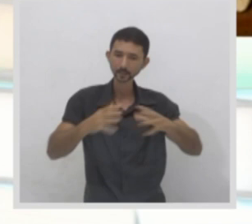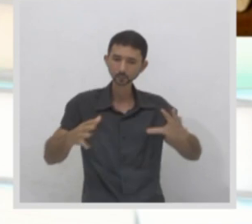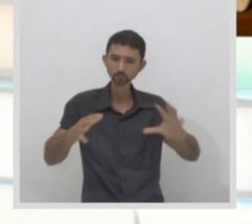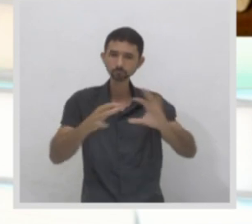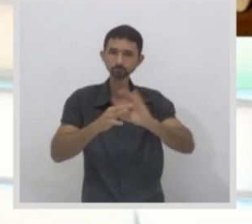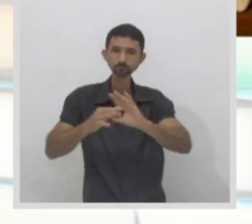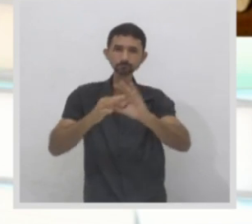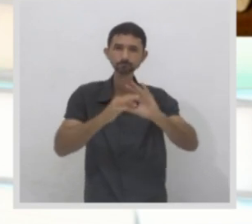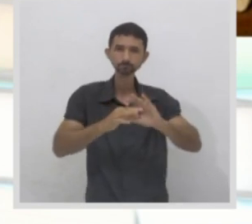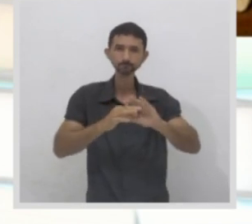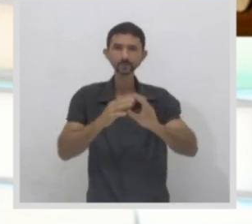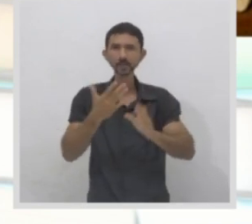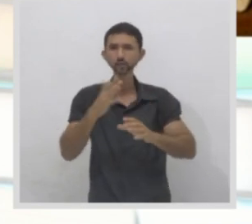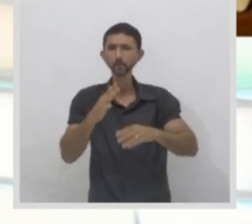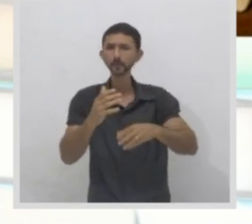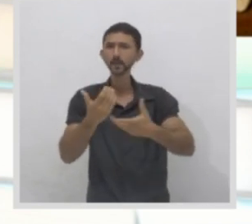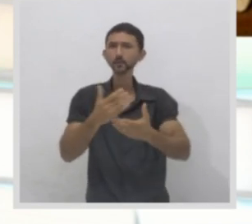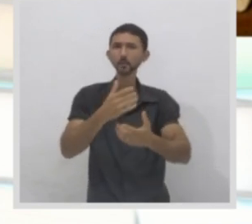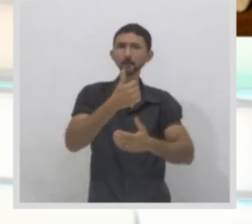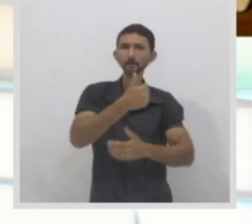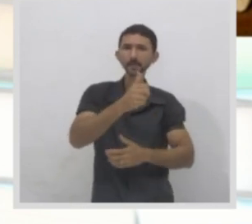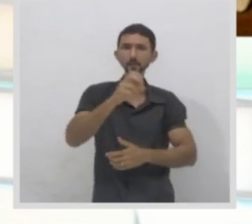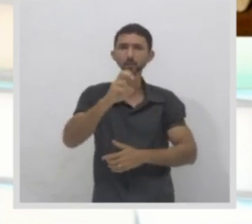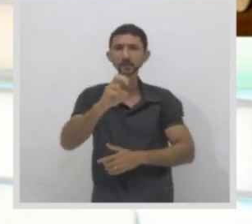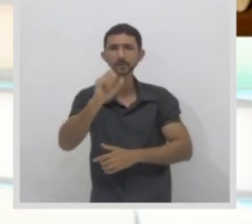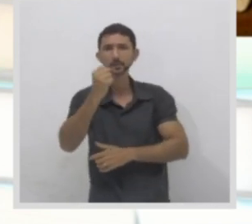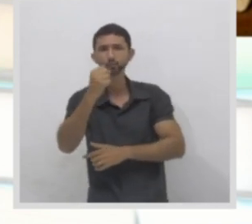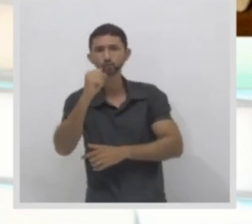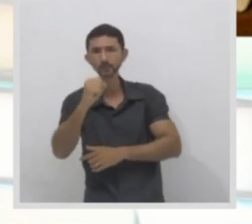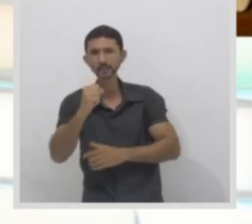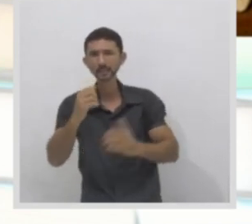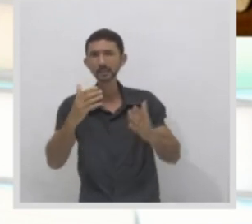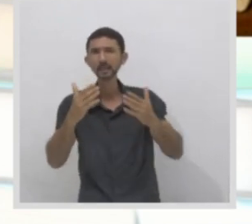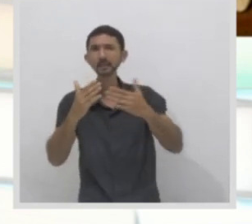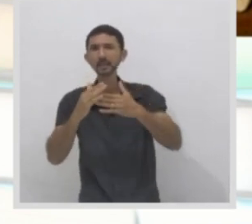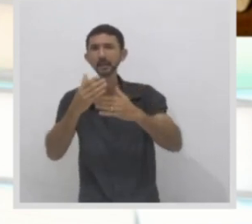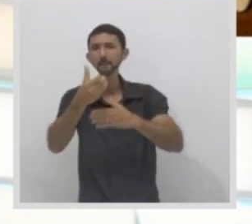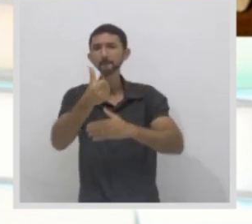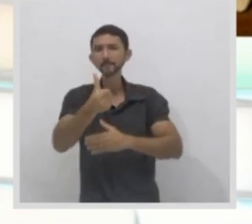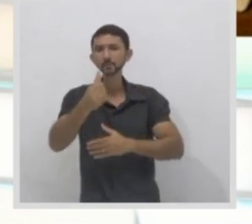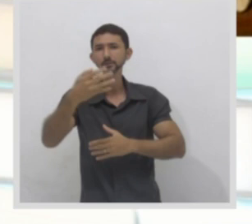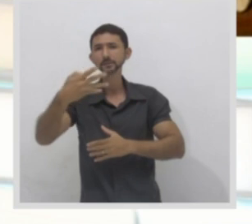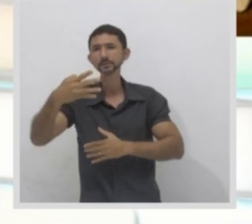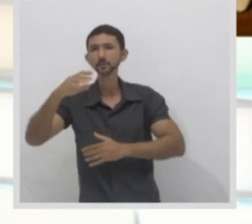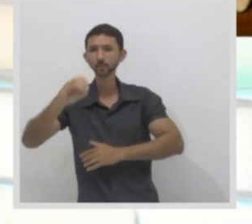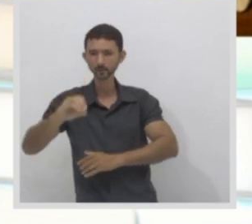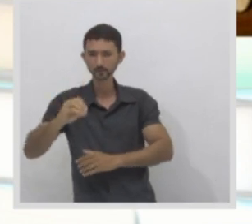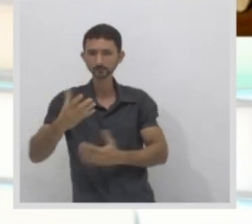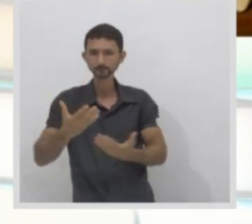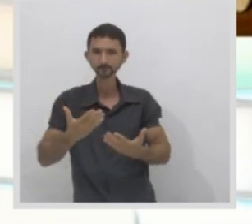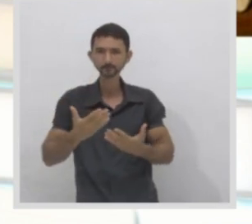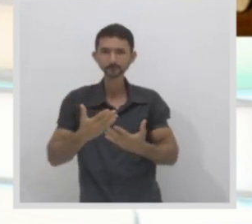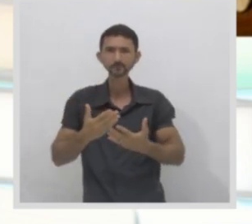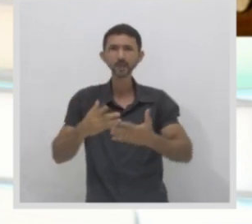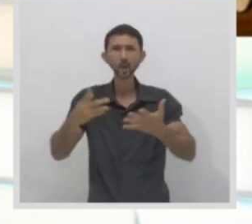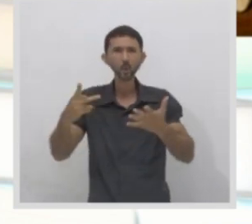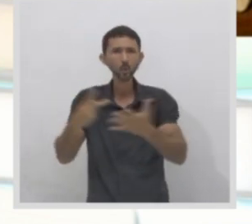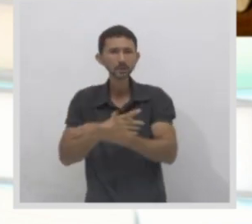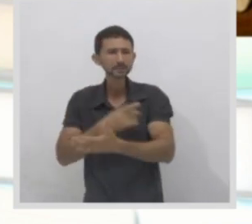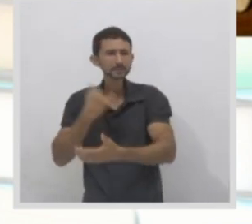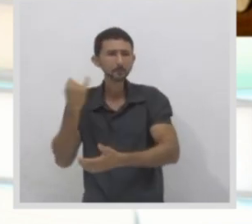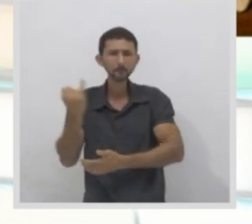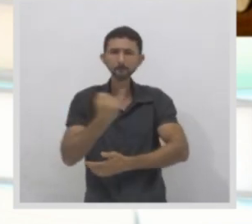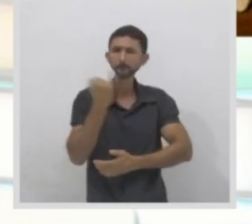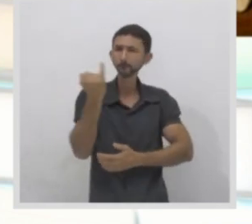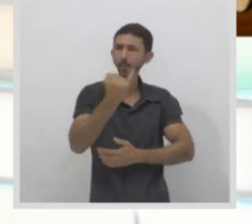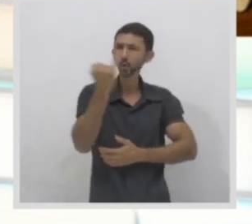ele ocorreu entre 1580 e 1640. E ele vai ter consequências